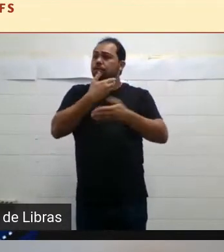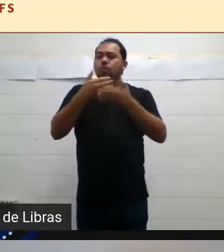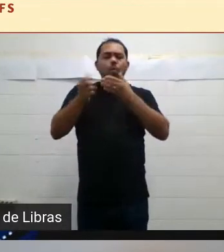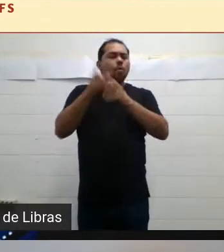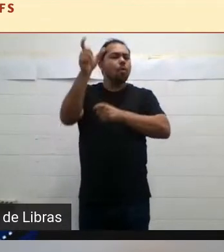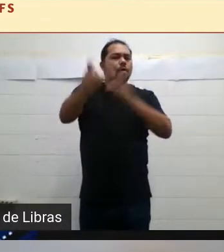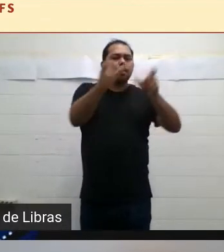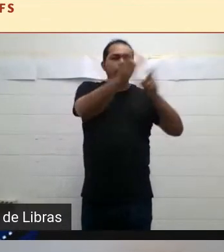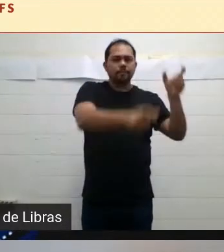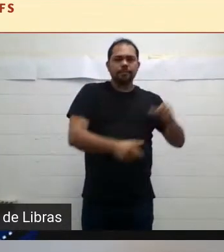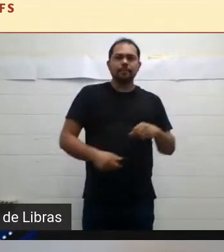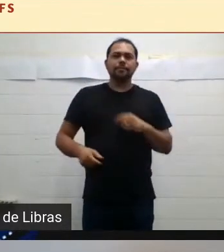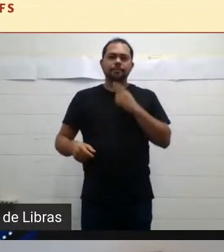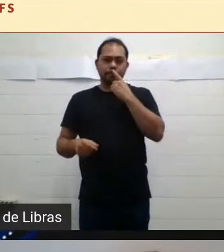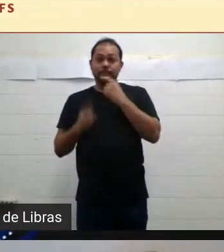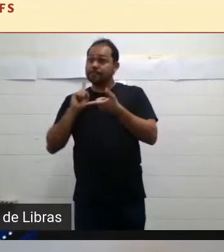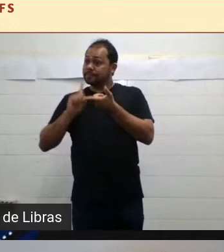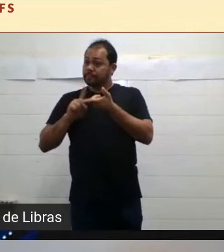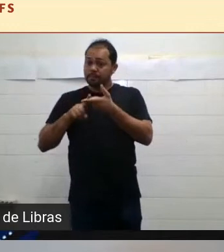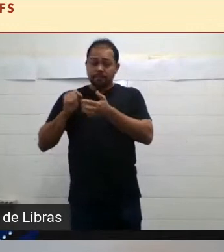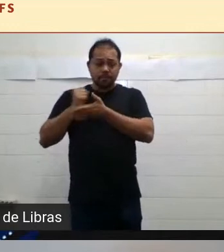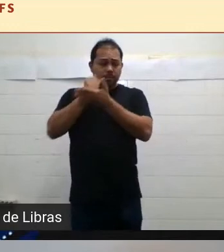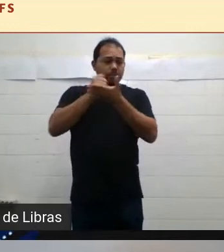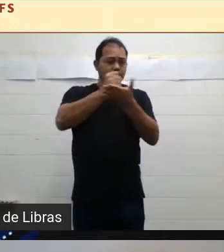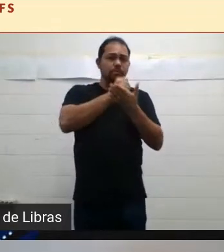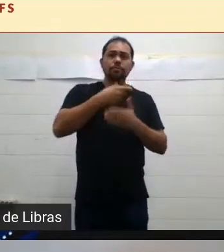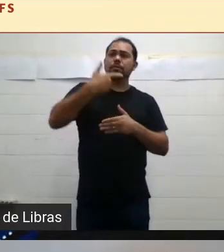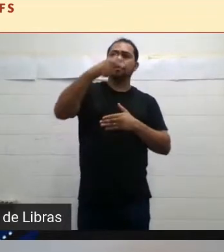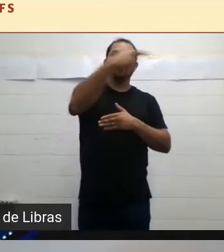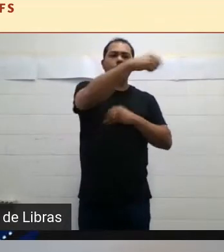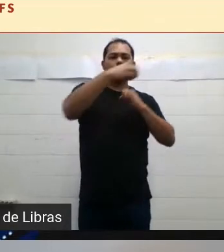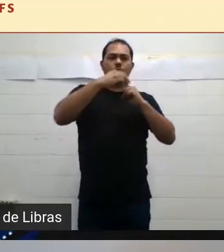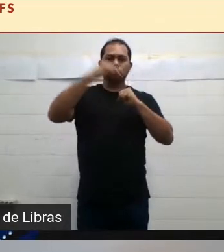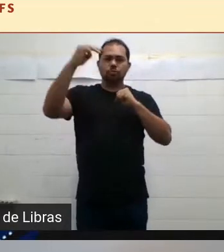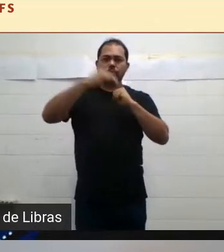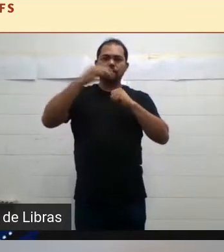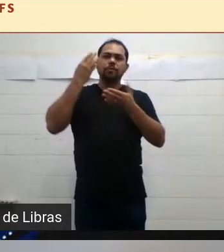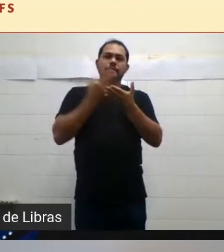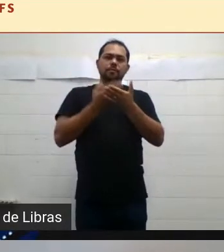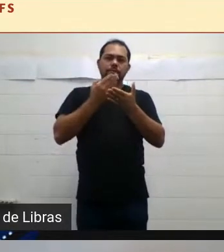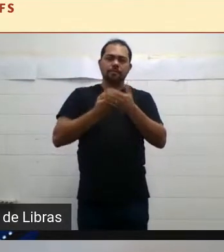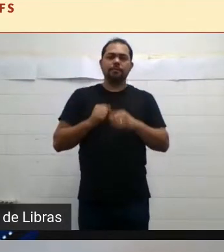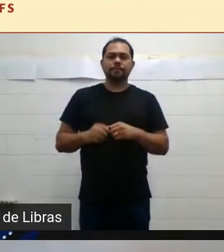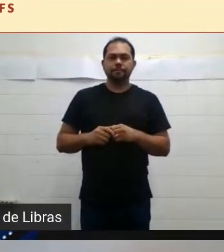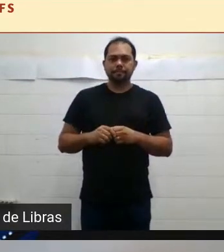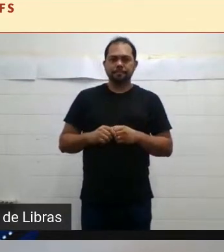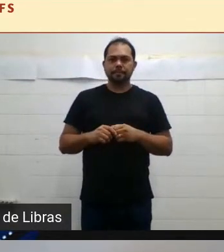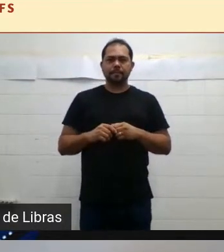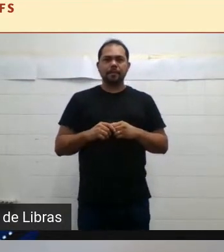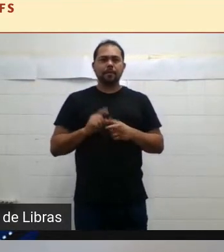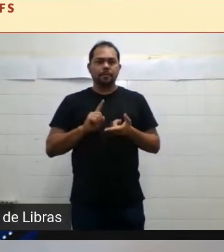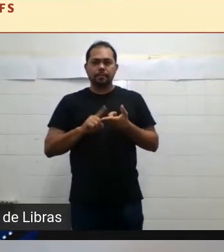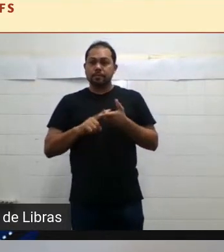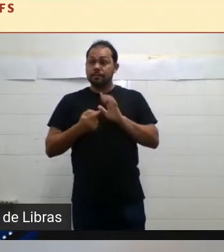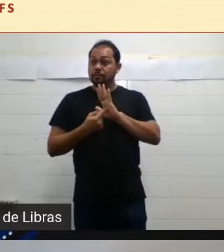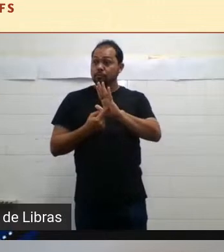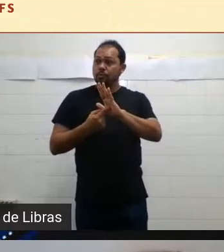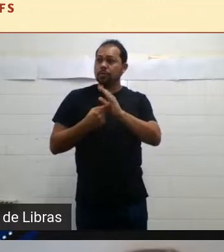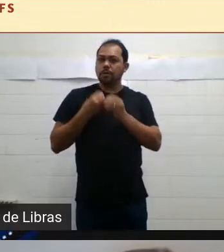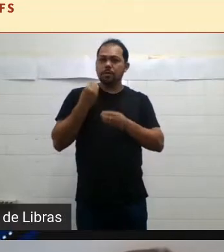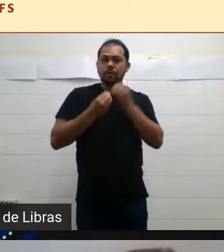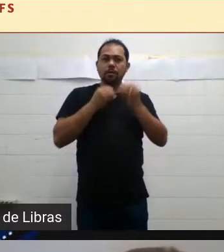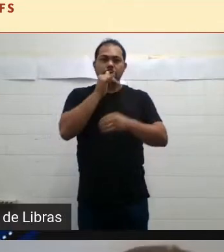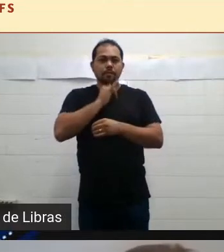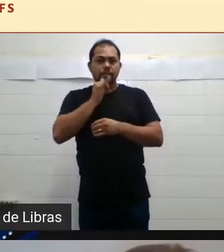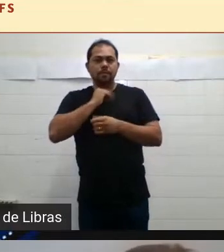ajudar outros mestrandos que estão aí fazendo seus trabalhos, né? Conhecendo como foi que eles fizeram.